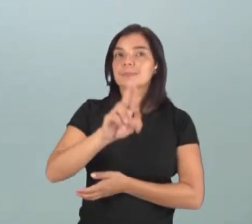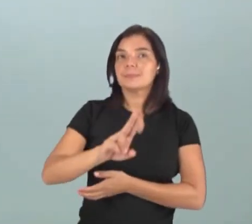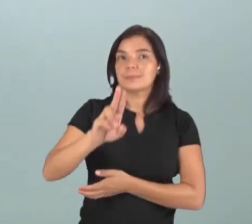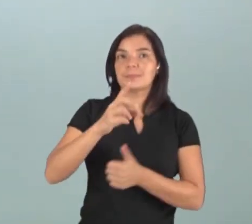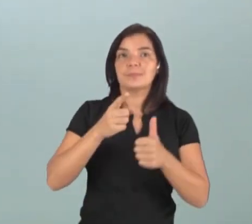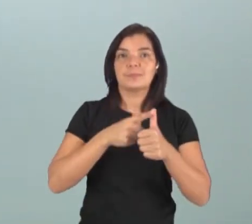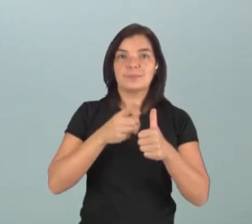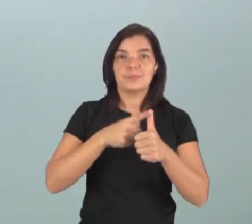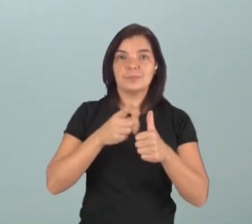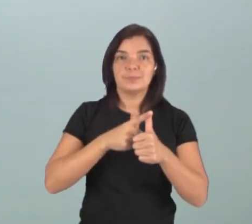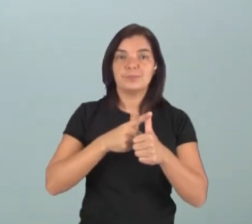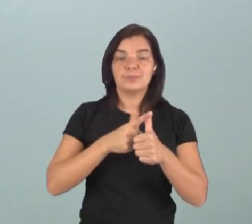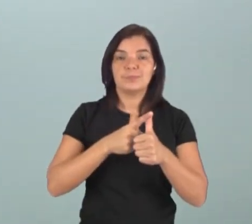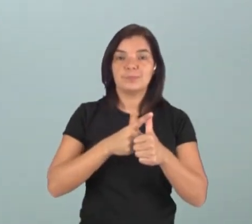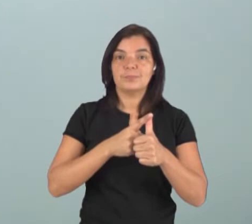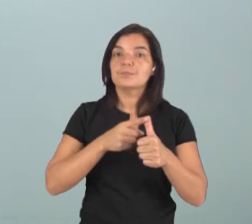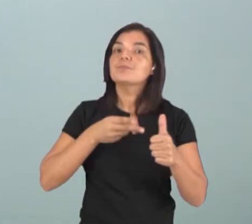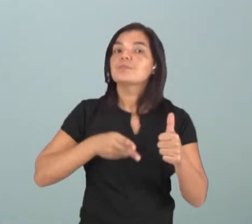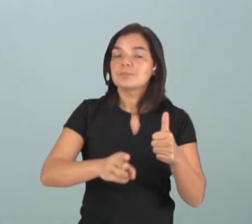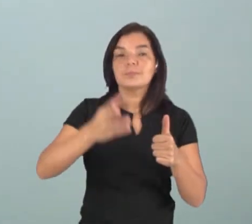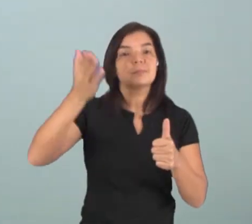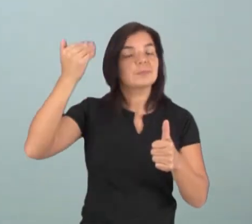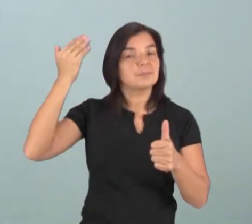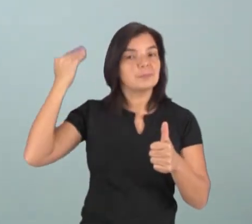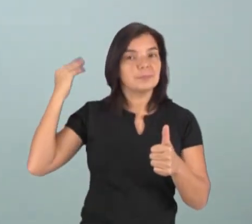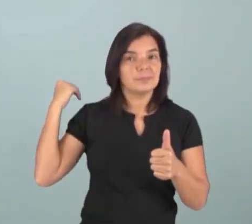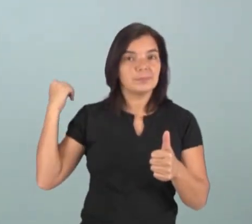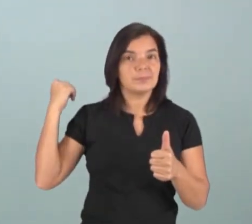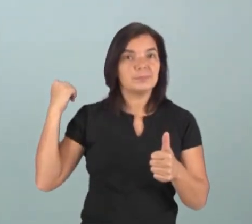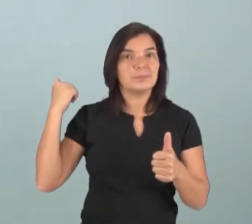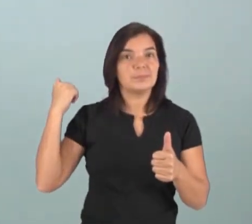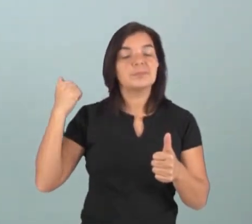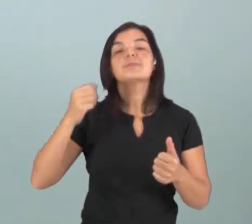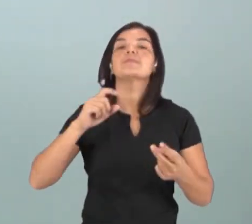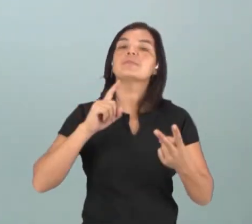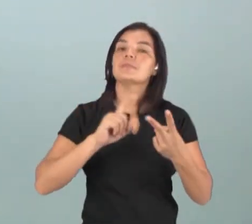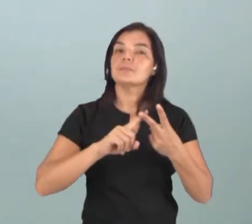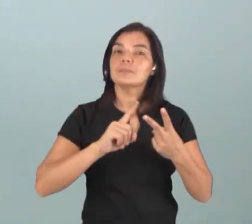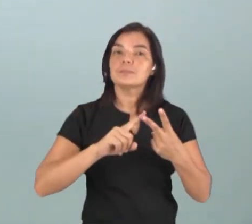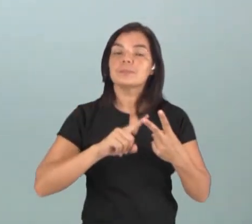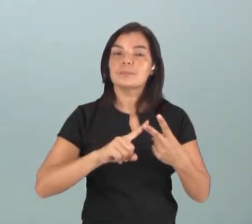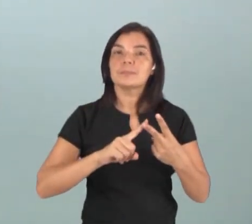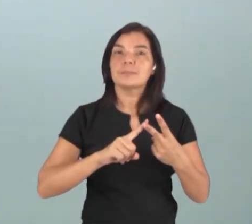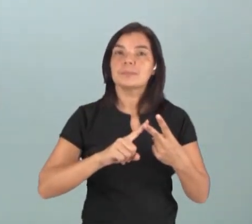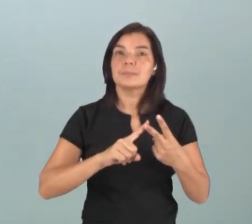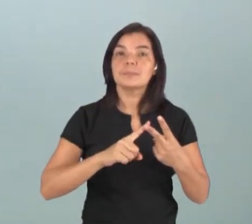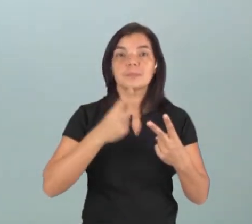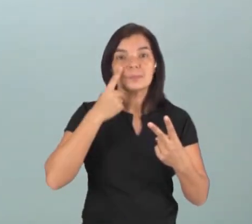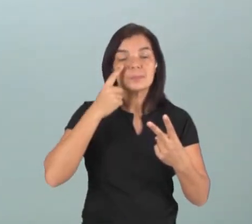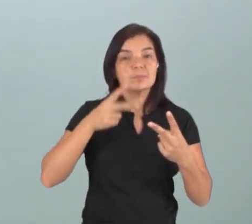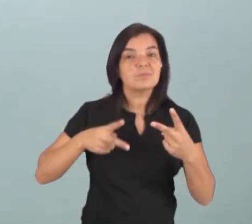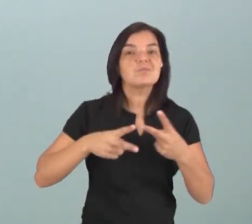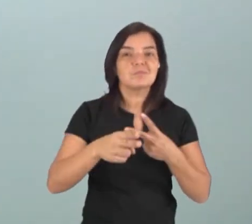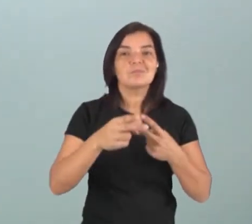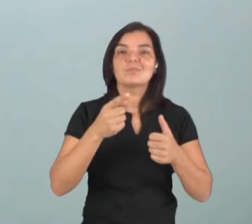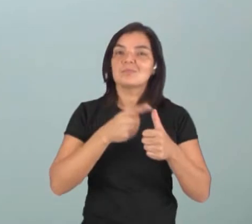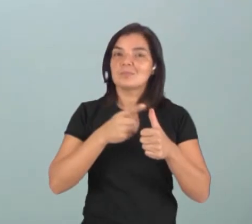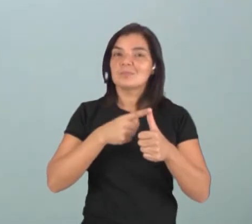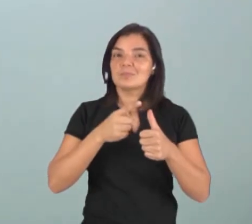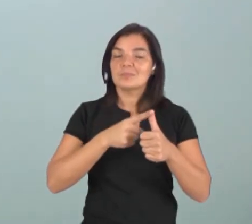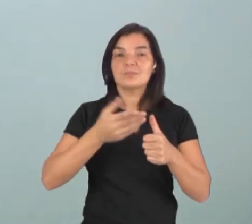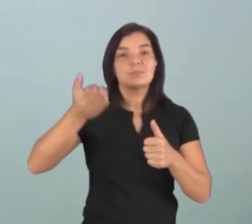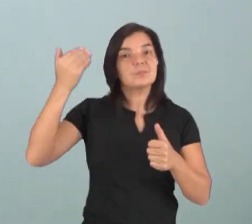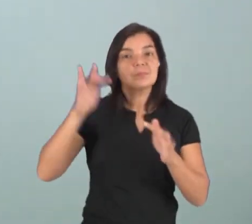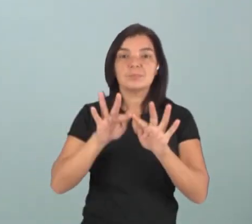primeira ação no past progressive, a primeira ação vai ficar no past continuous, e a segunda ação, aquela que interrompeu a primeira, vai